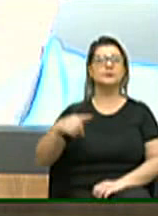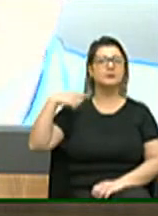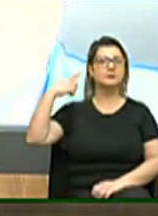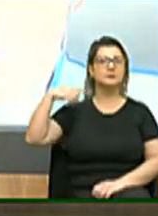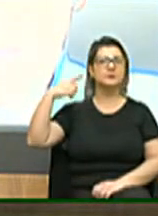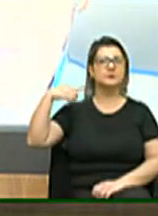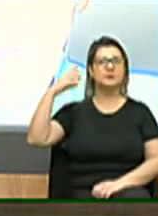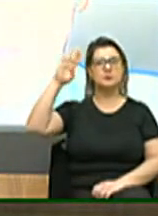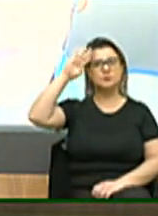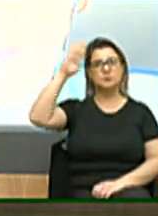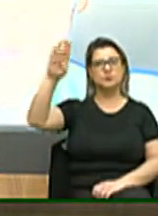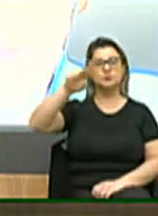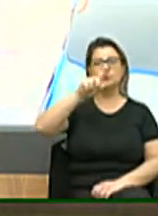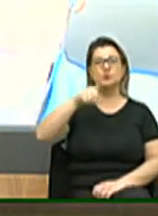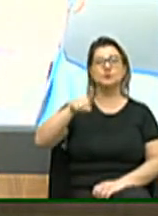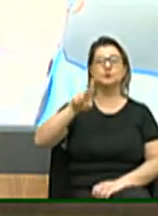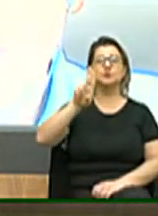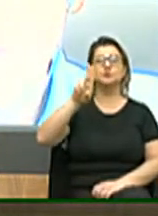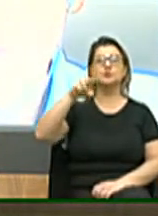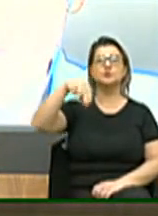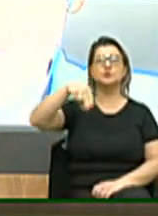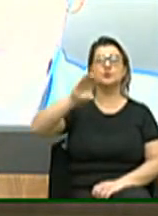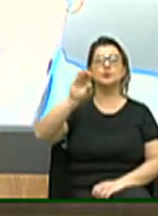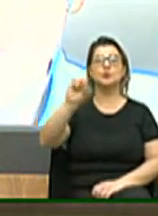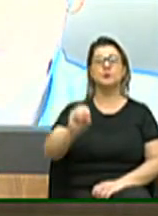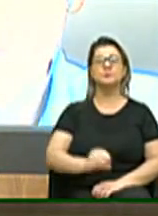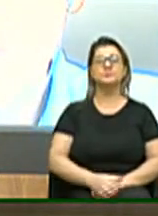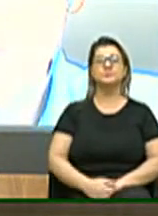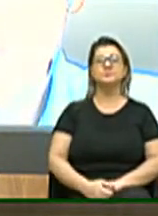Deputado Tenente Coronel Zuco.